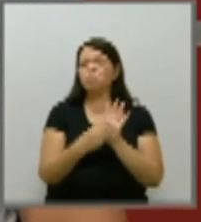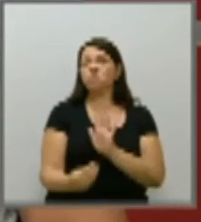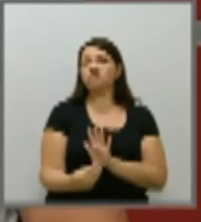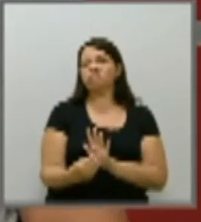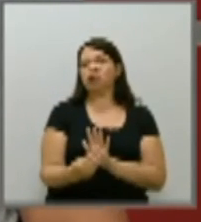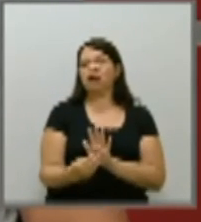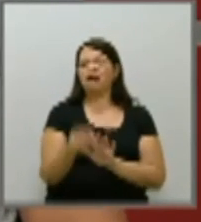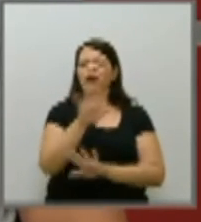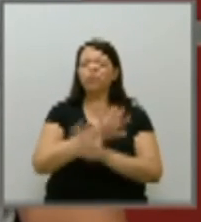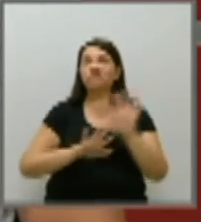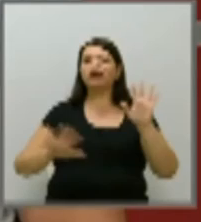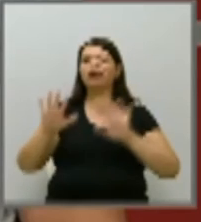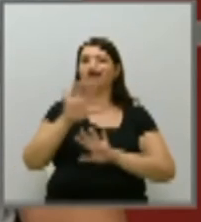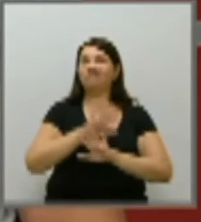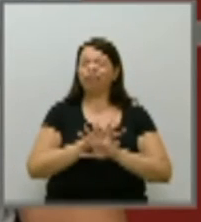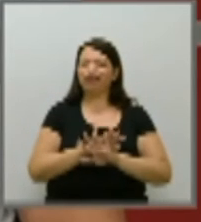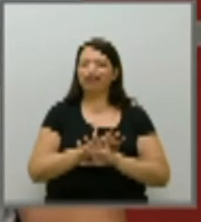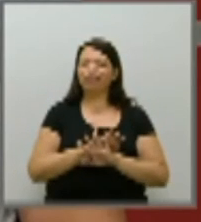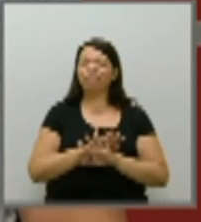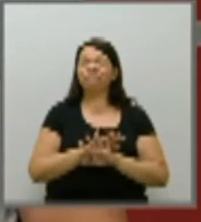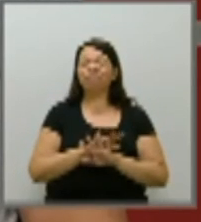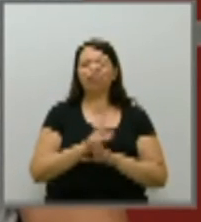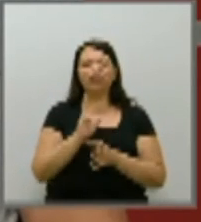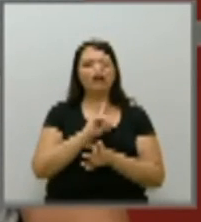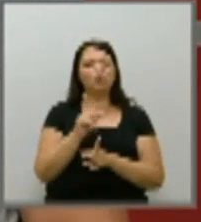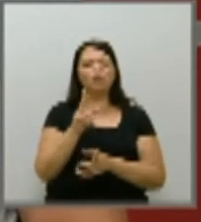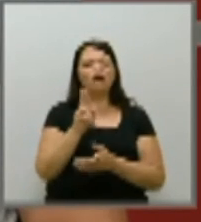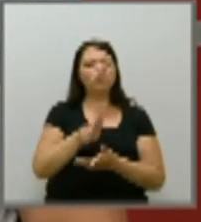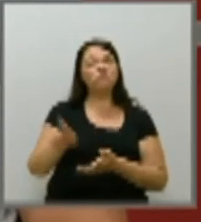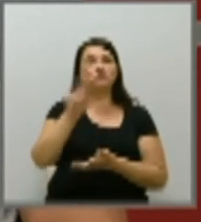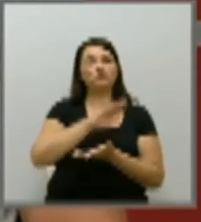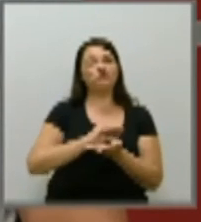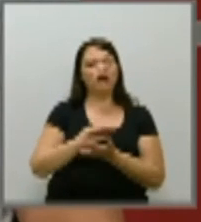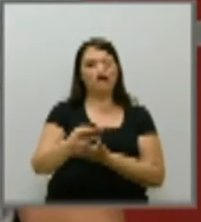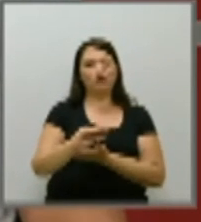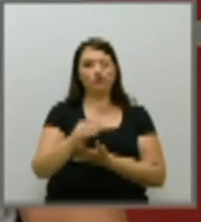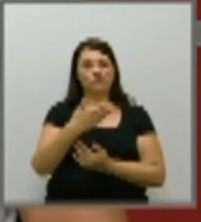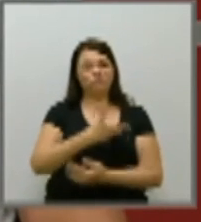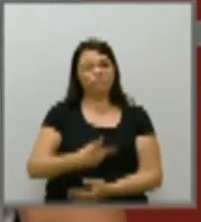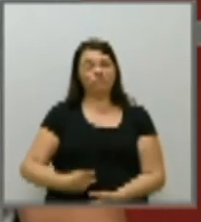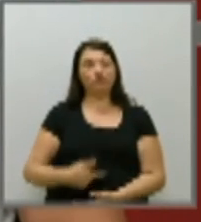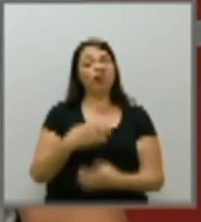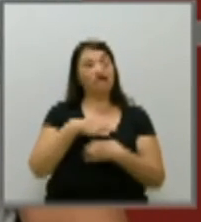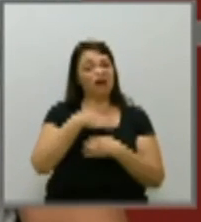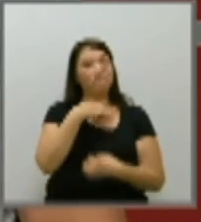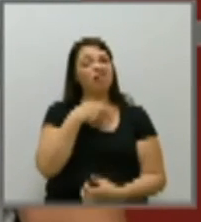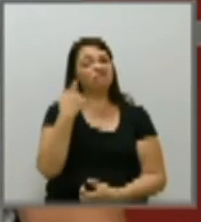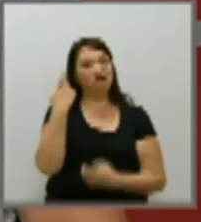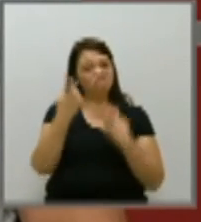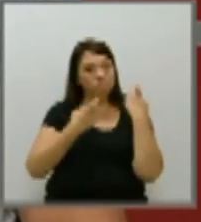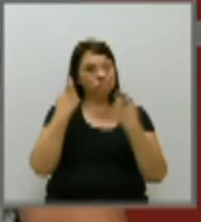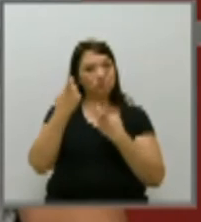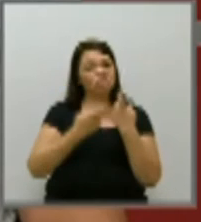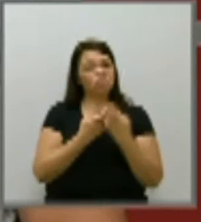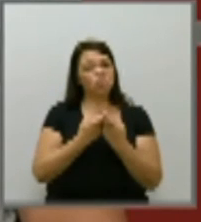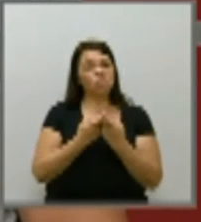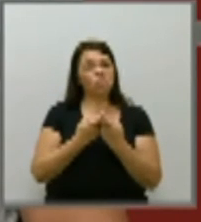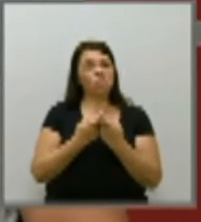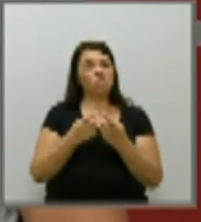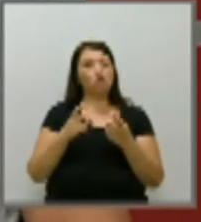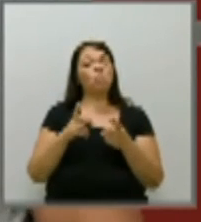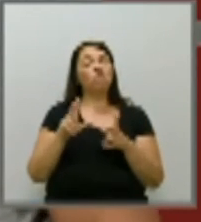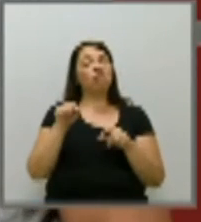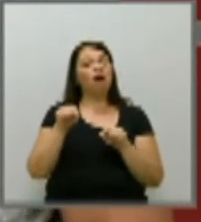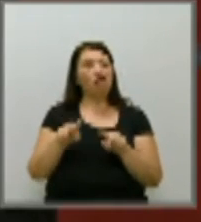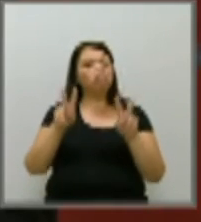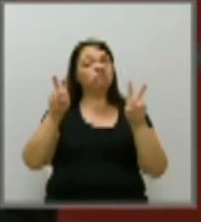é o exemplo da probidade no uso dos recursos públicos. E assim, em Gravataí, é preocupante, inclusive, a questão da privatização da água que